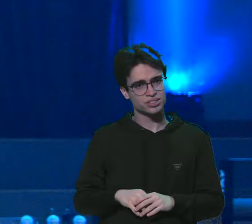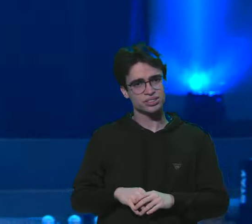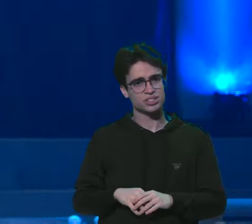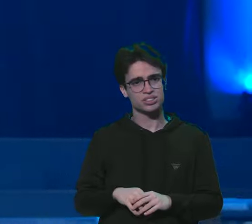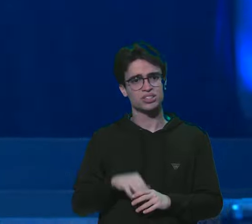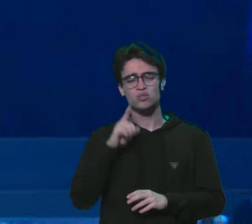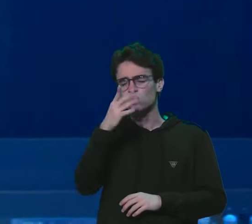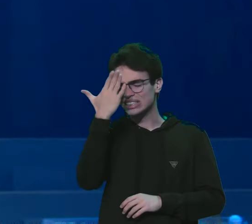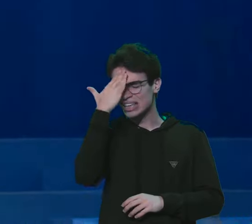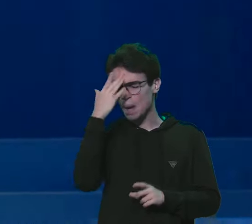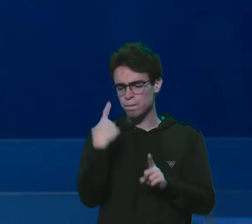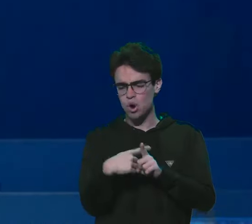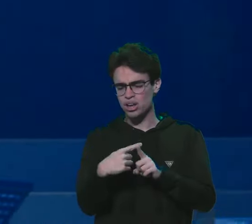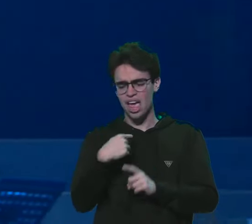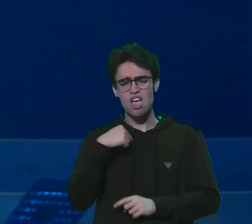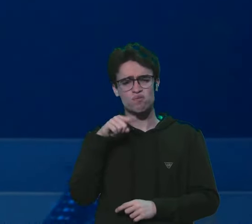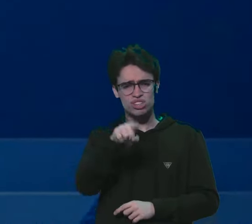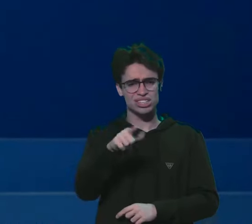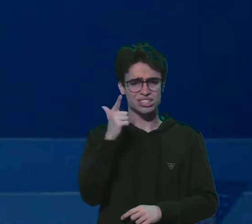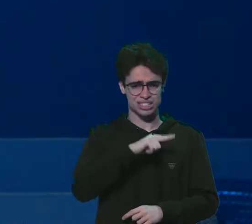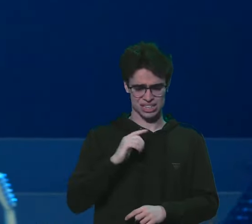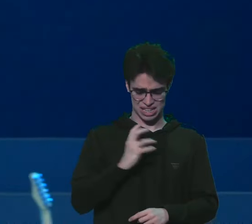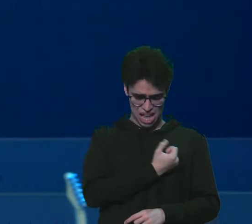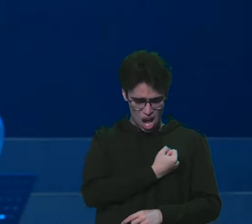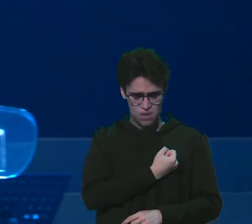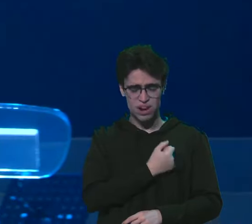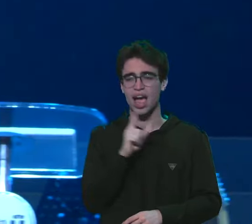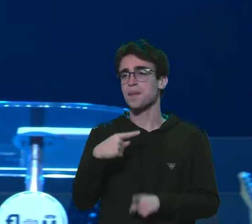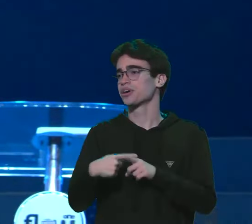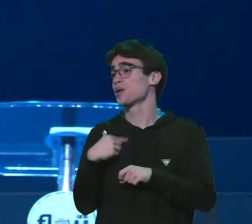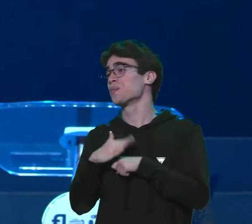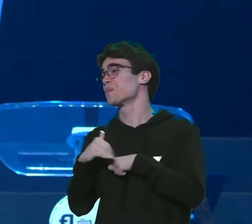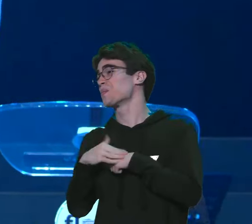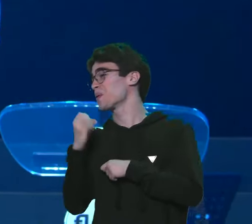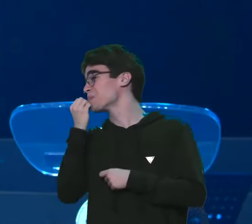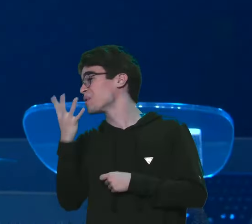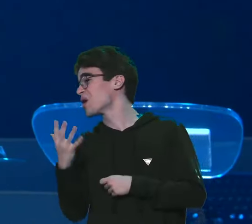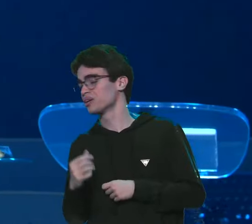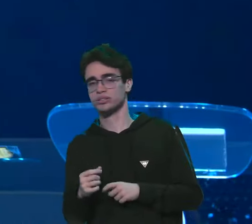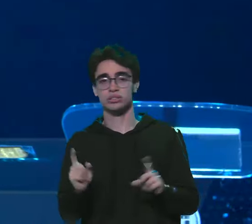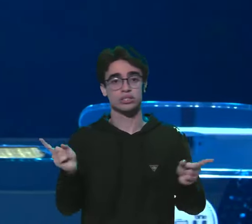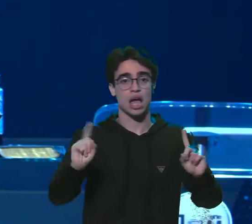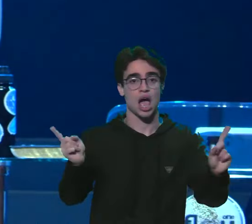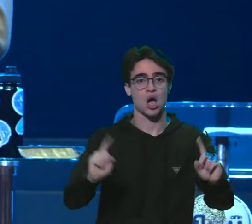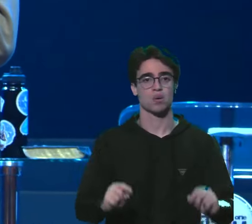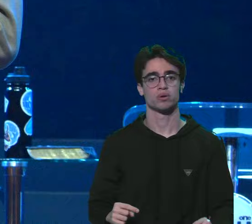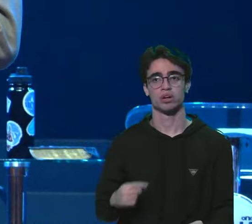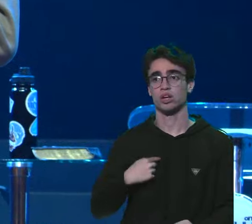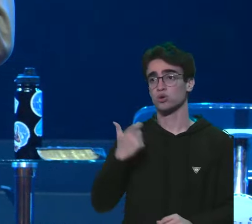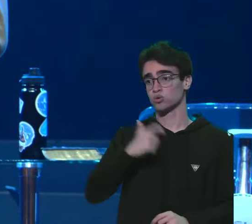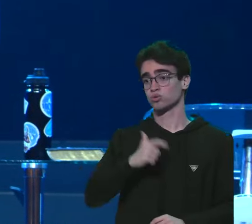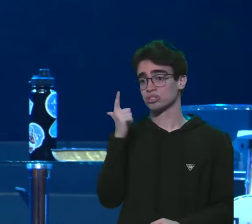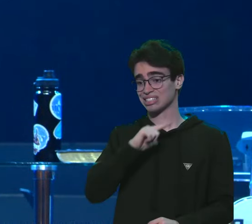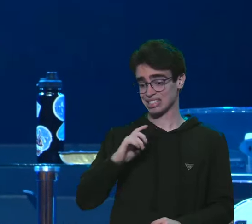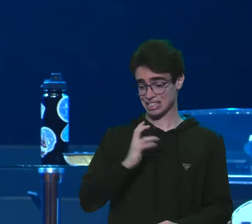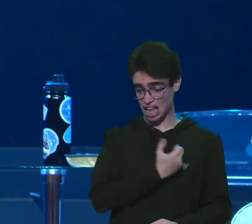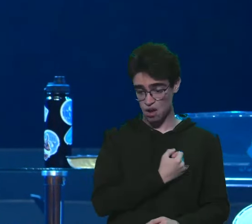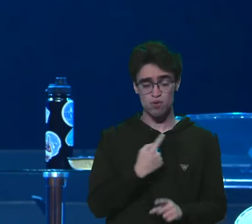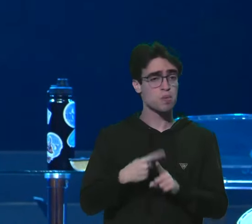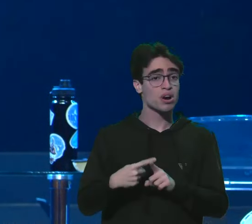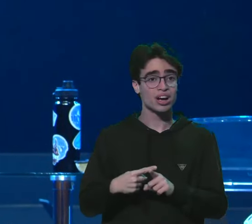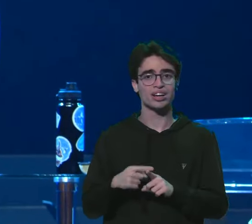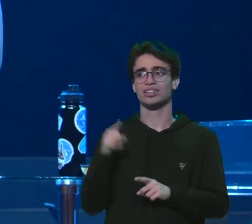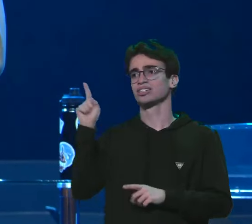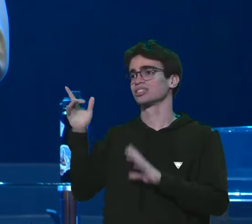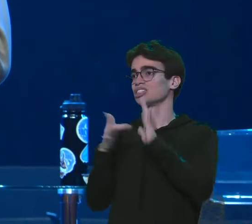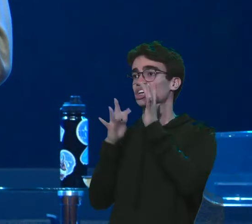Sabe por que eu e você somos salvos? Não é porque nós somos bonzinhos. Nós somos salvos porque Jesus foi bom.